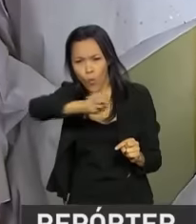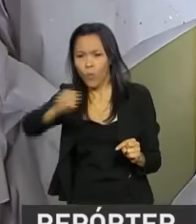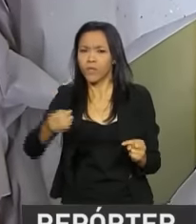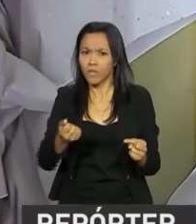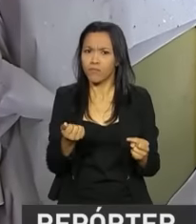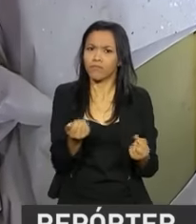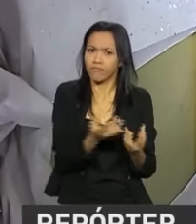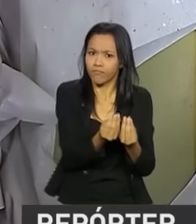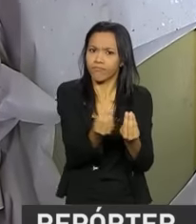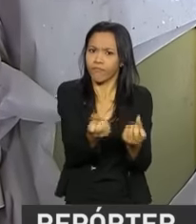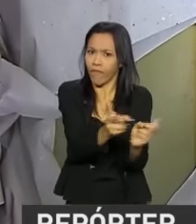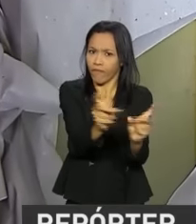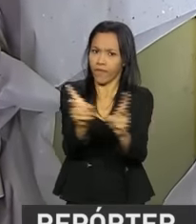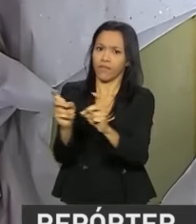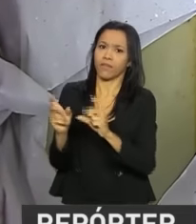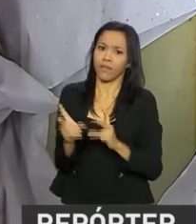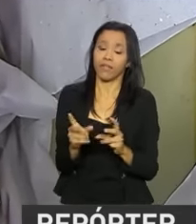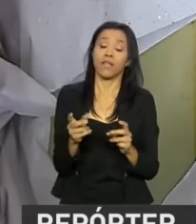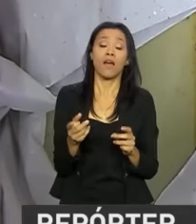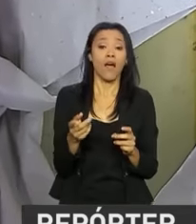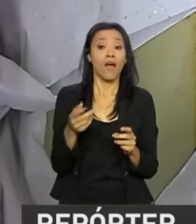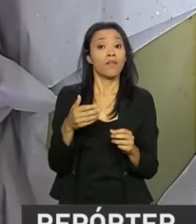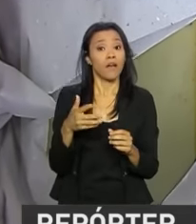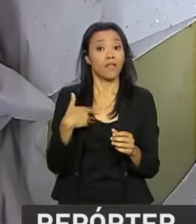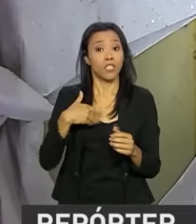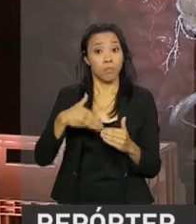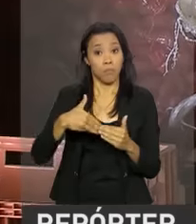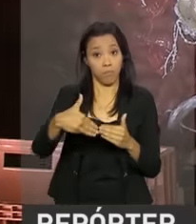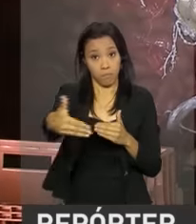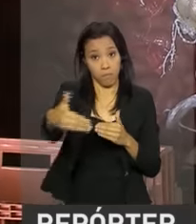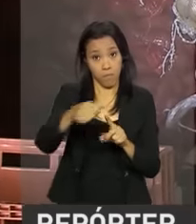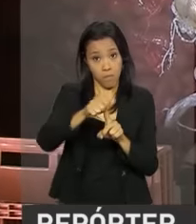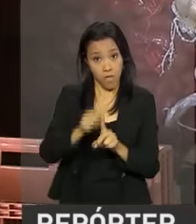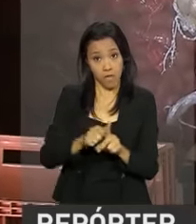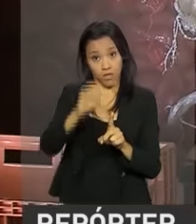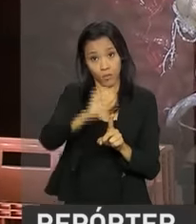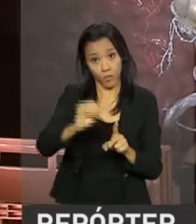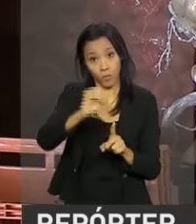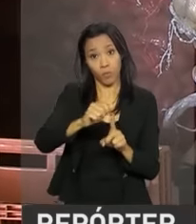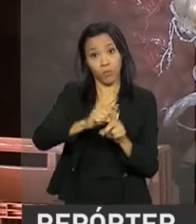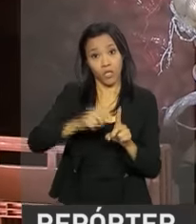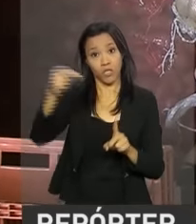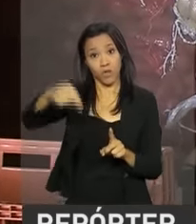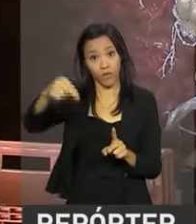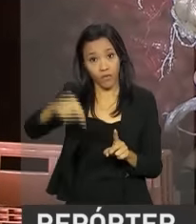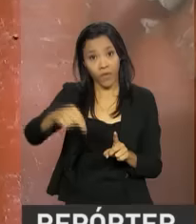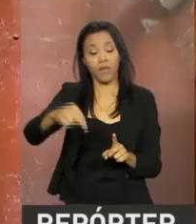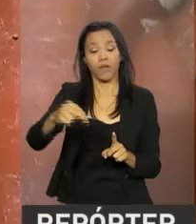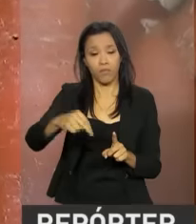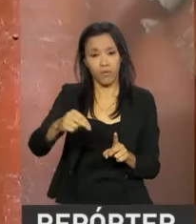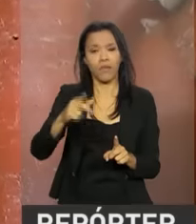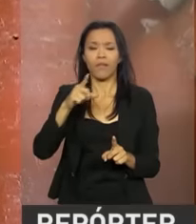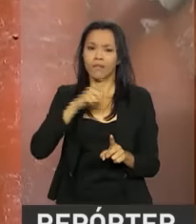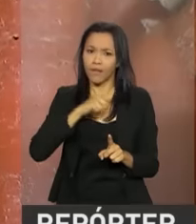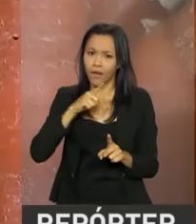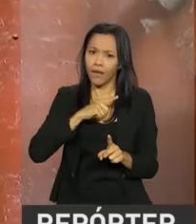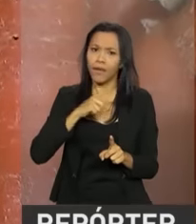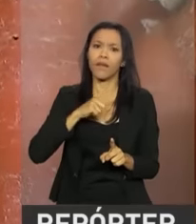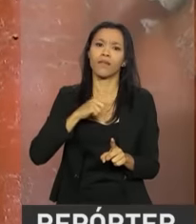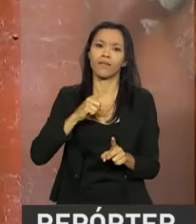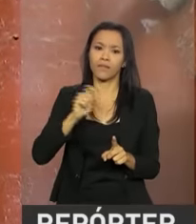mercado. A gente imagina que ainda para o mês de outubro, novembro, ainda tem as condições